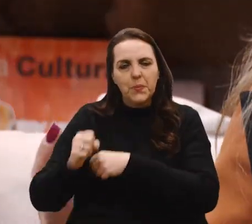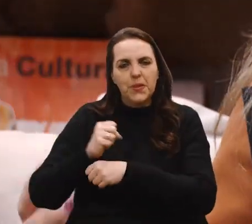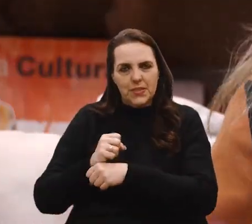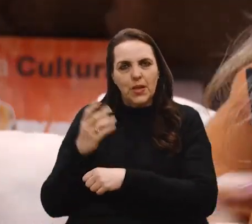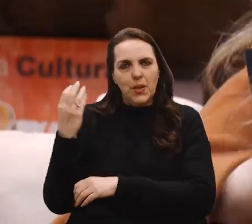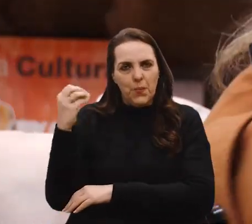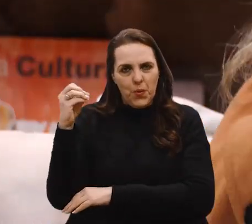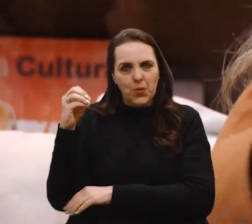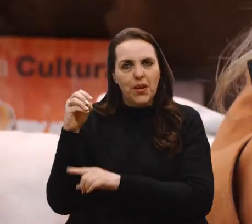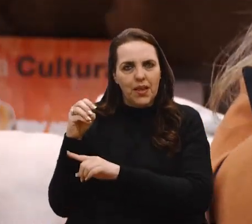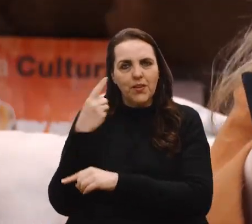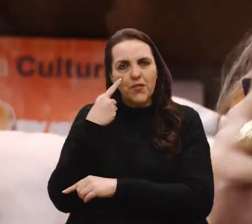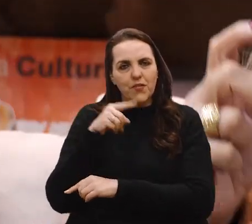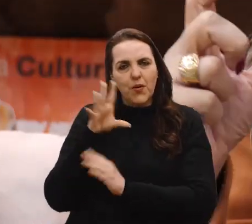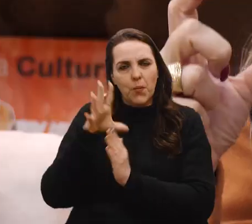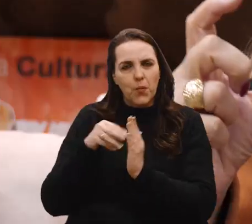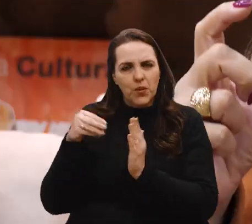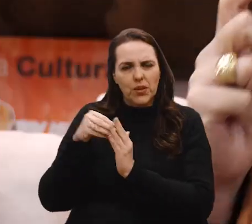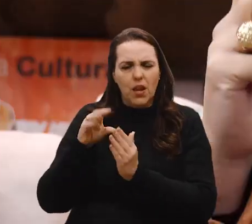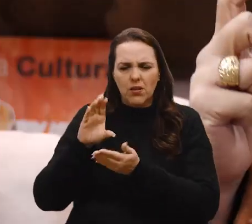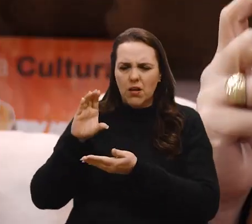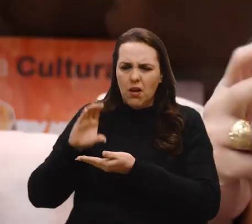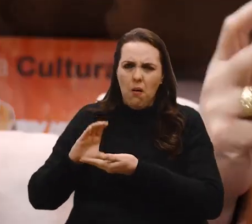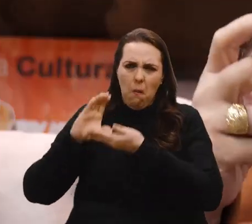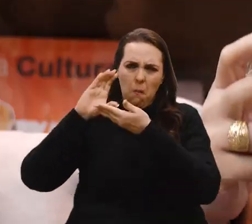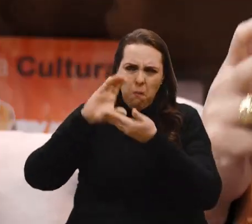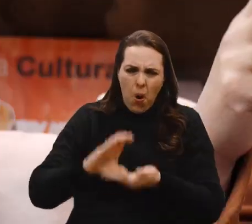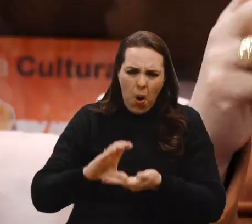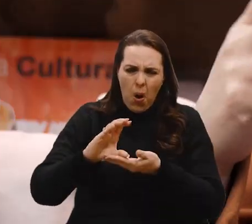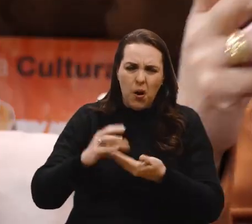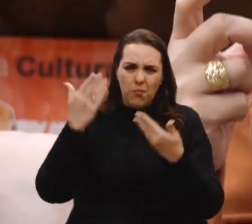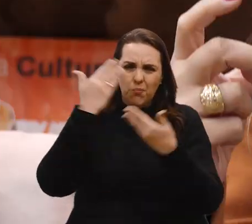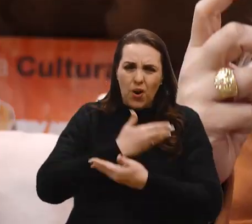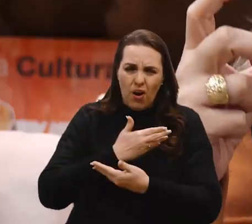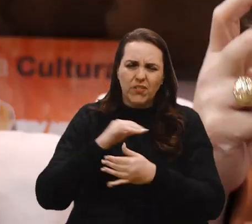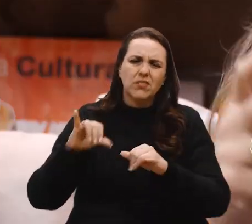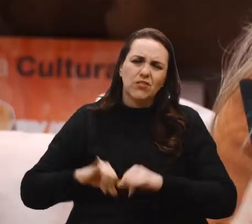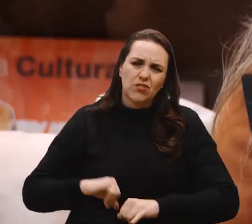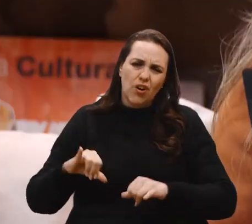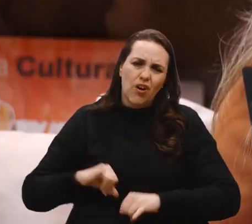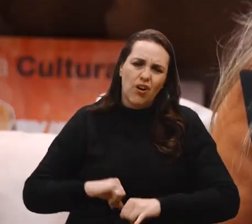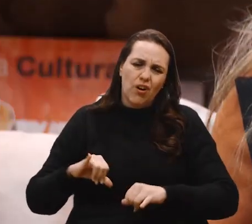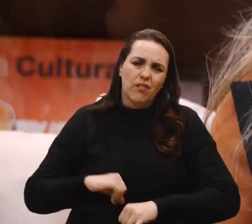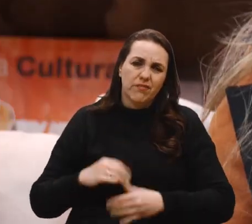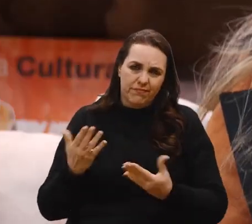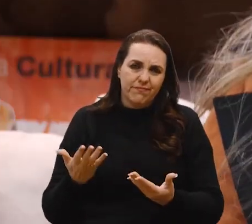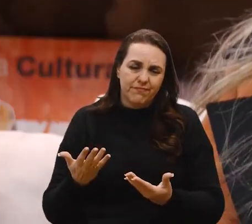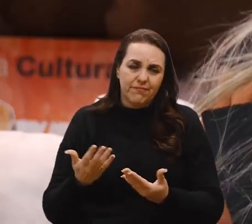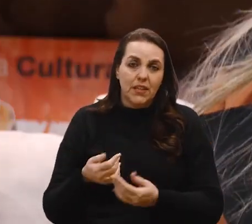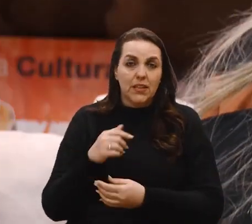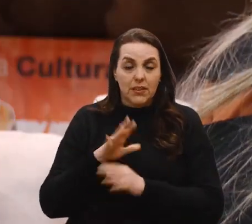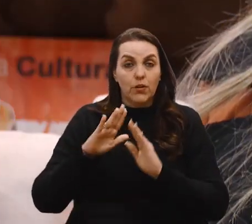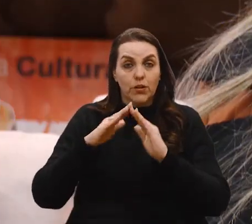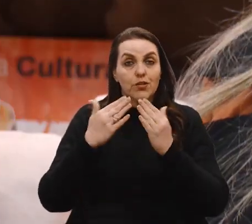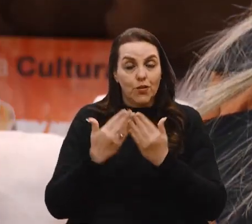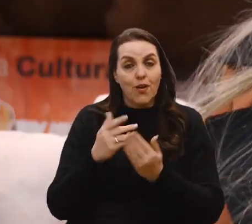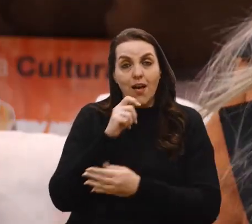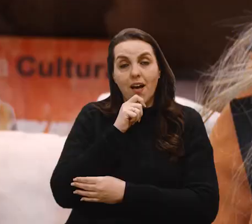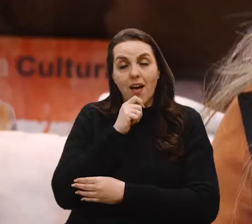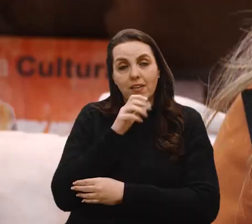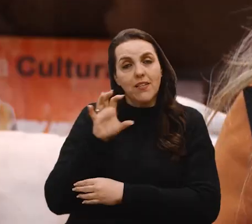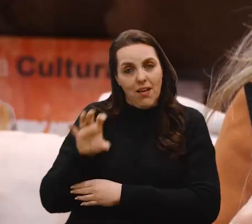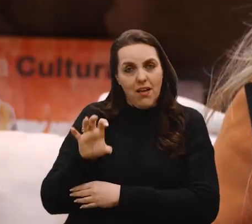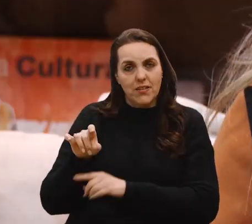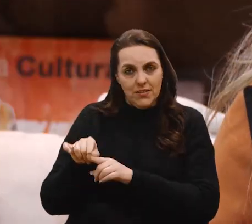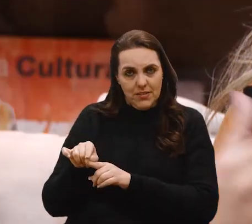neste modelo de pegar todo o calhamaço. Eu penso que é um sofrimento, né? De fazer, um maço de prova. Então, há escolas que ainda fazem assim,